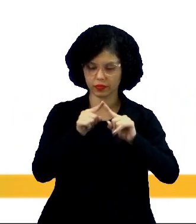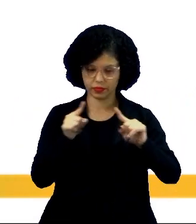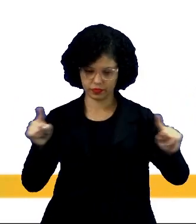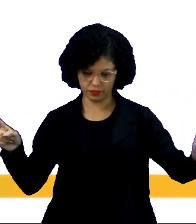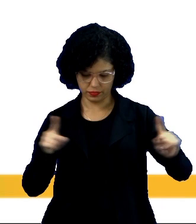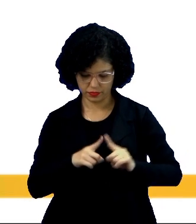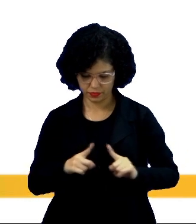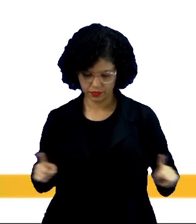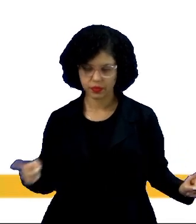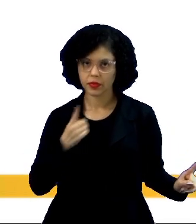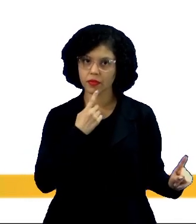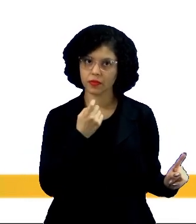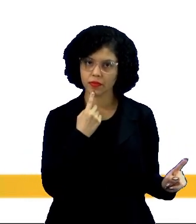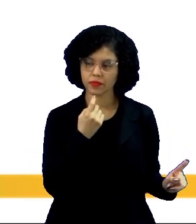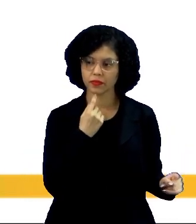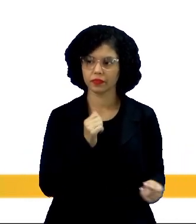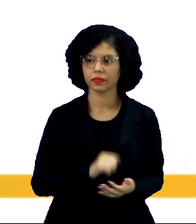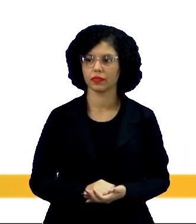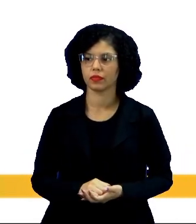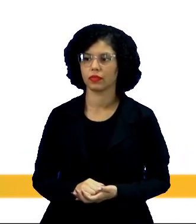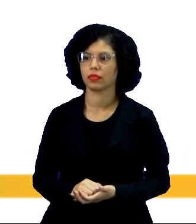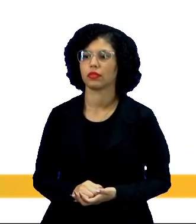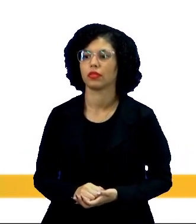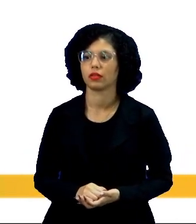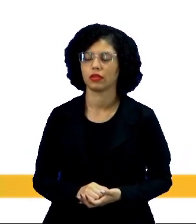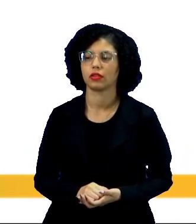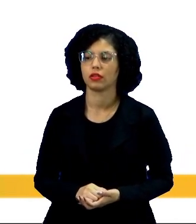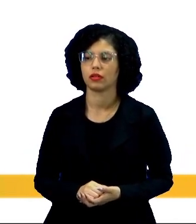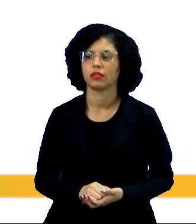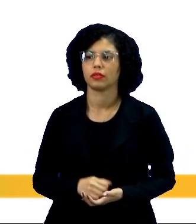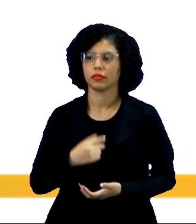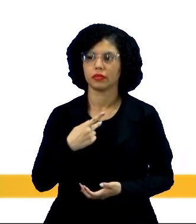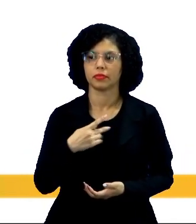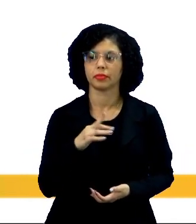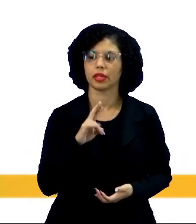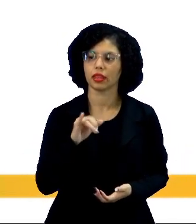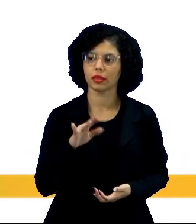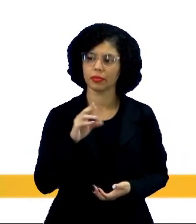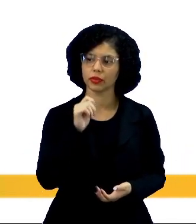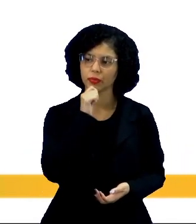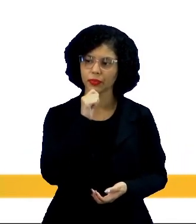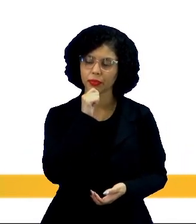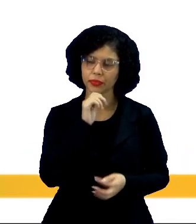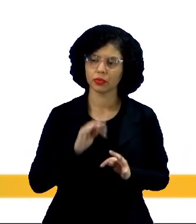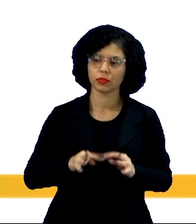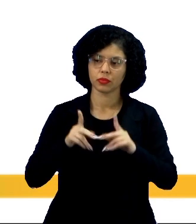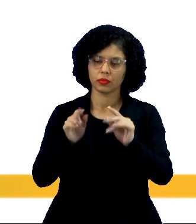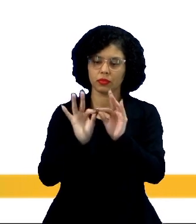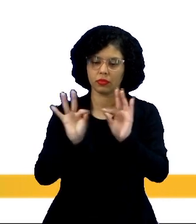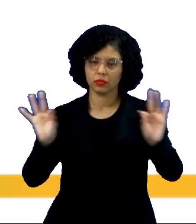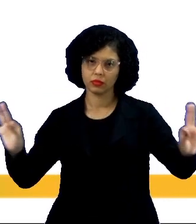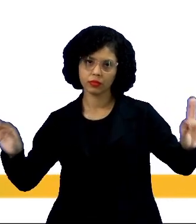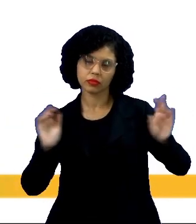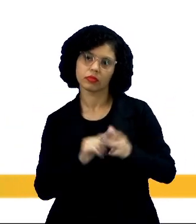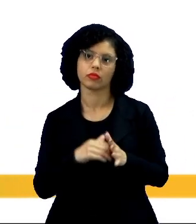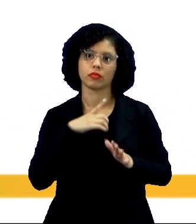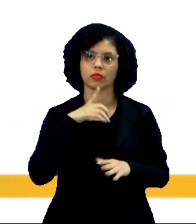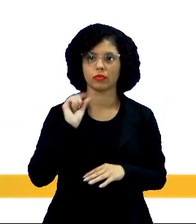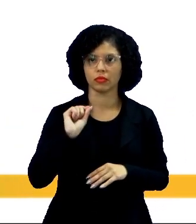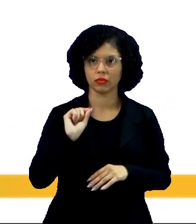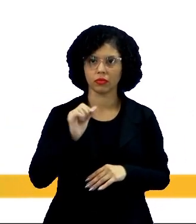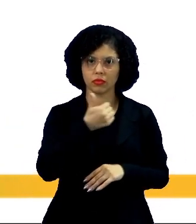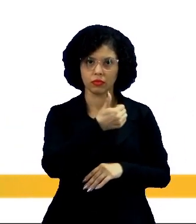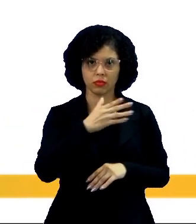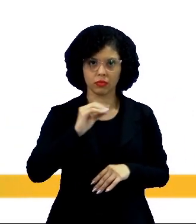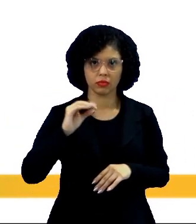aí contornando o campo de futebol é o perímetro, né? Toda essa medida aí. E nós temos aí